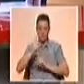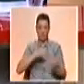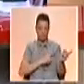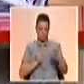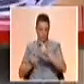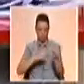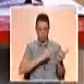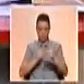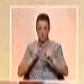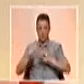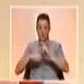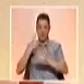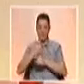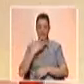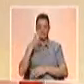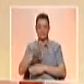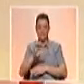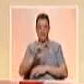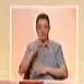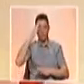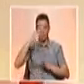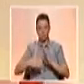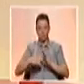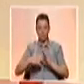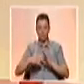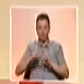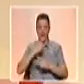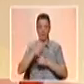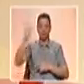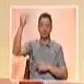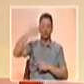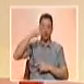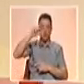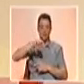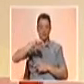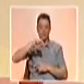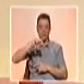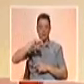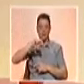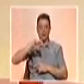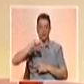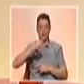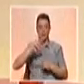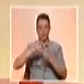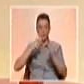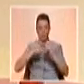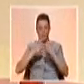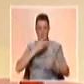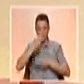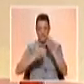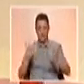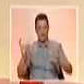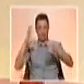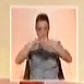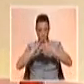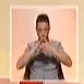irrigação, vem-se lá atrás e o que acontece é a erosão do solo. Esse é outro problema que nós não estamos aqui a falar e que está claramente